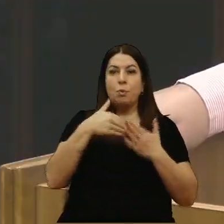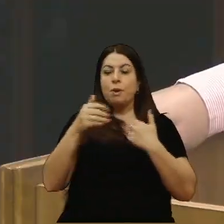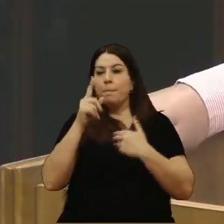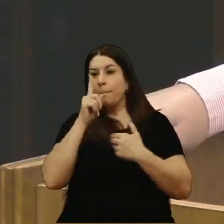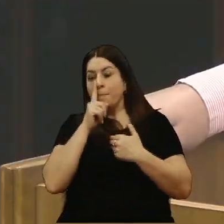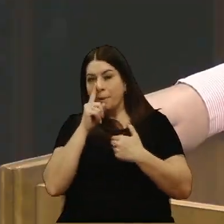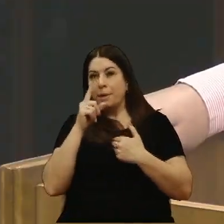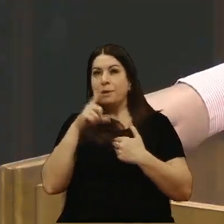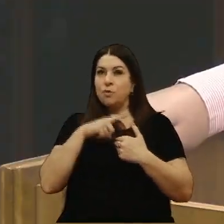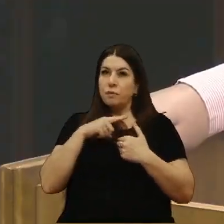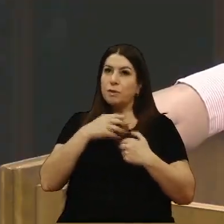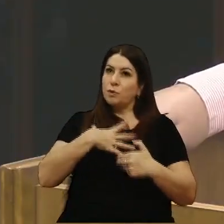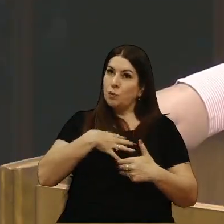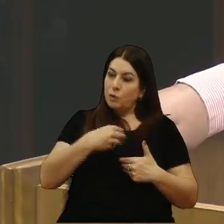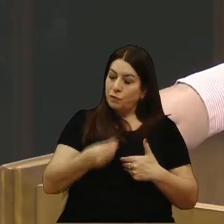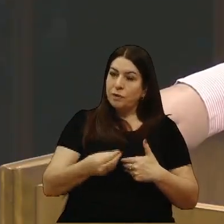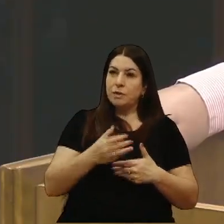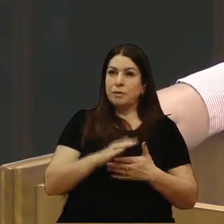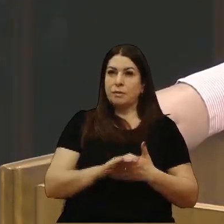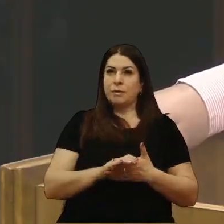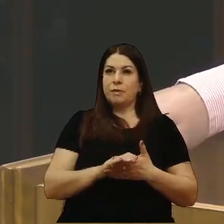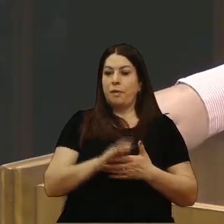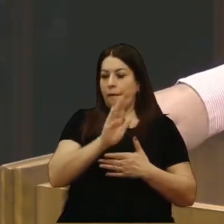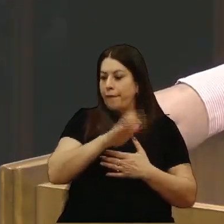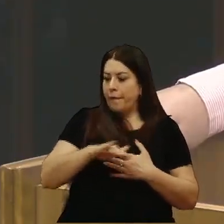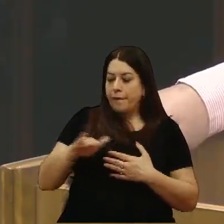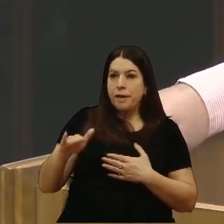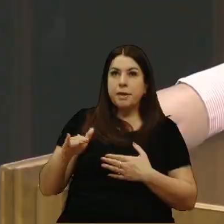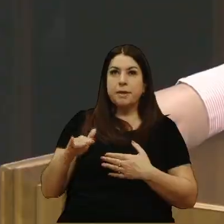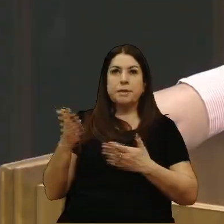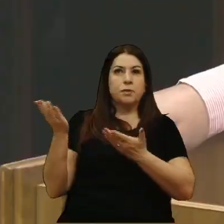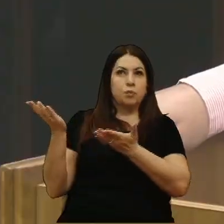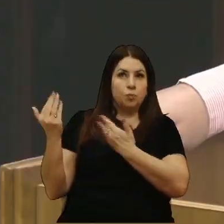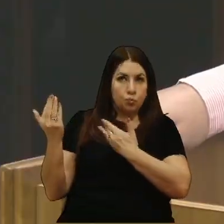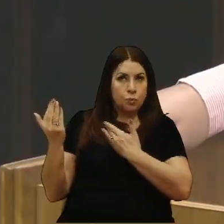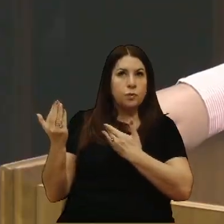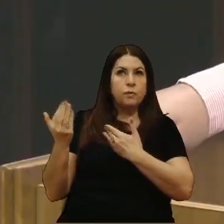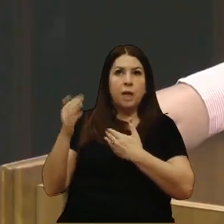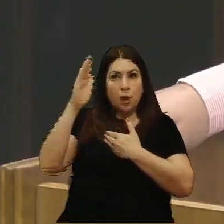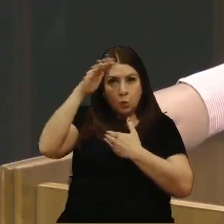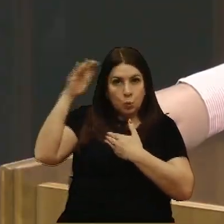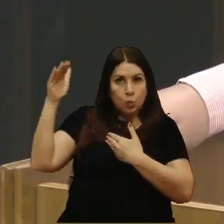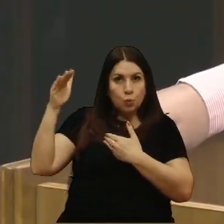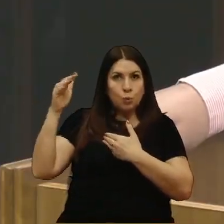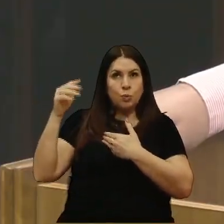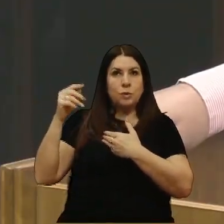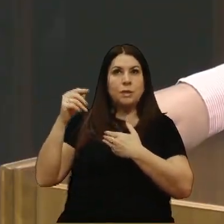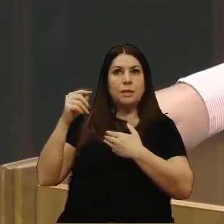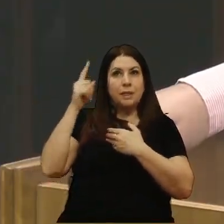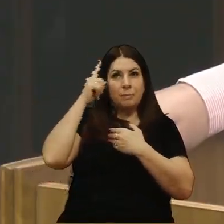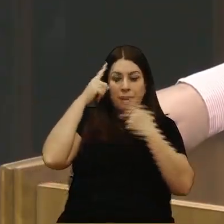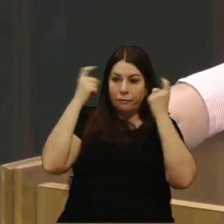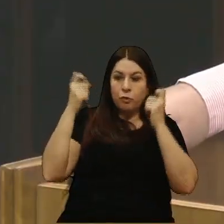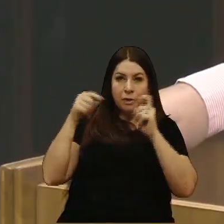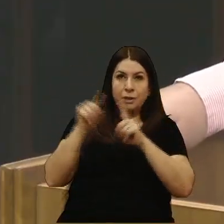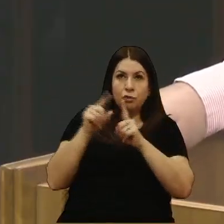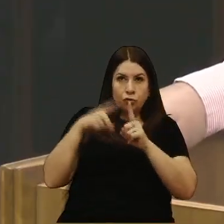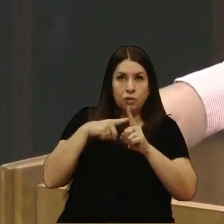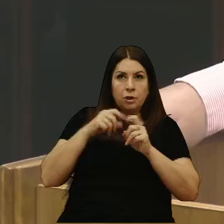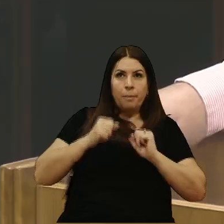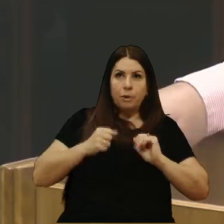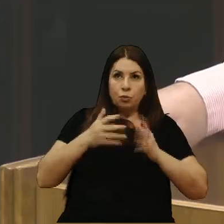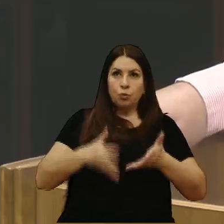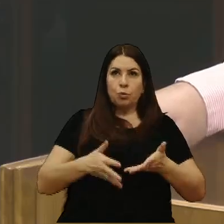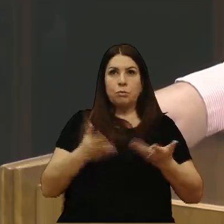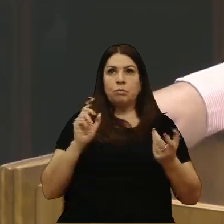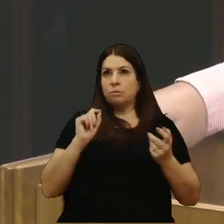que tivesse o seu filho, criança, adolescente, adulto, agredido, aviltado, teria uma atitude